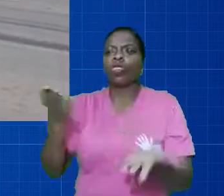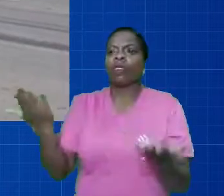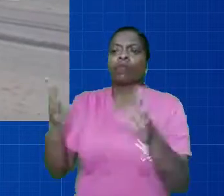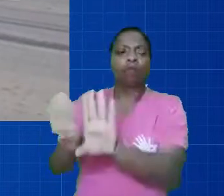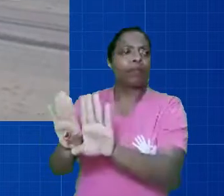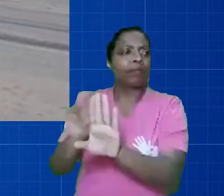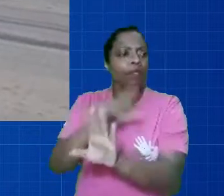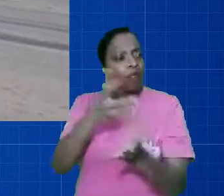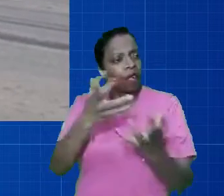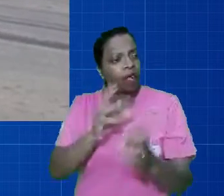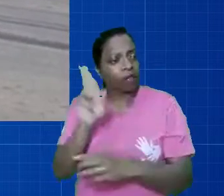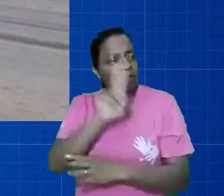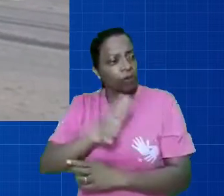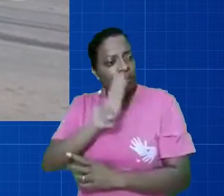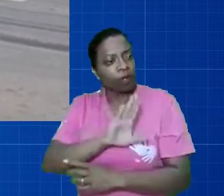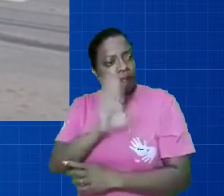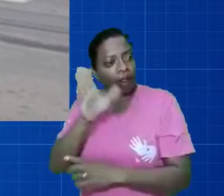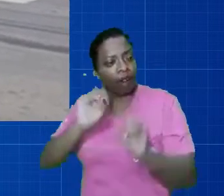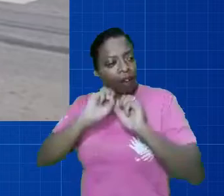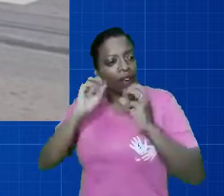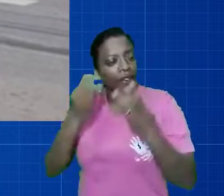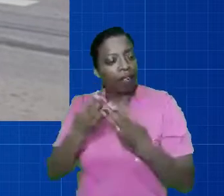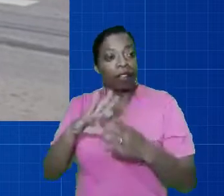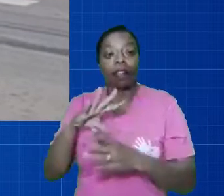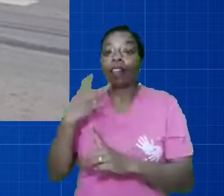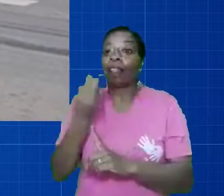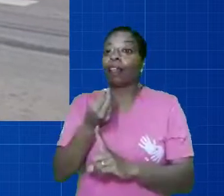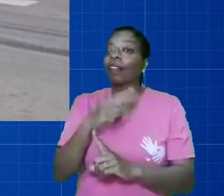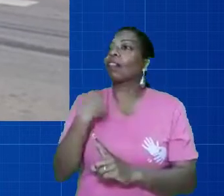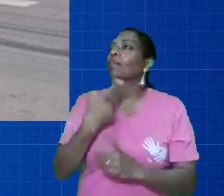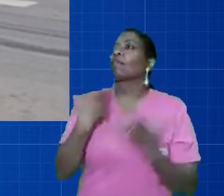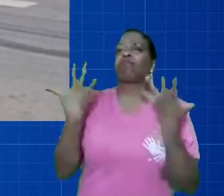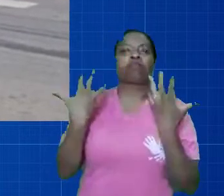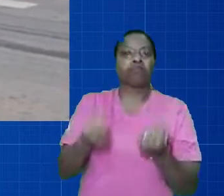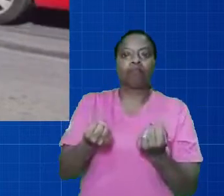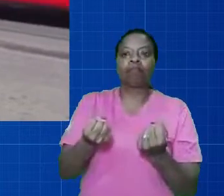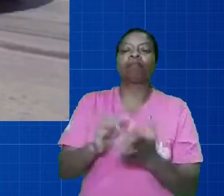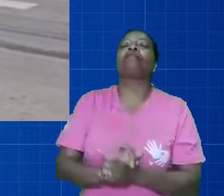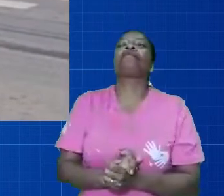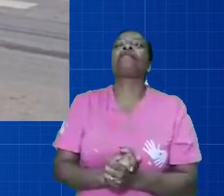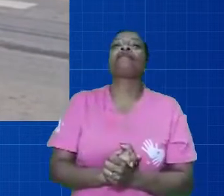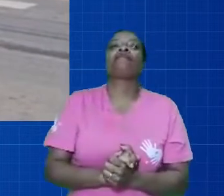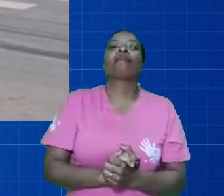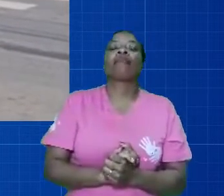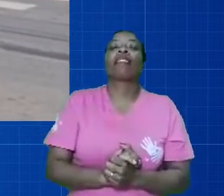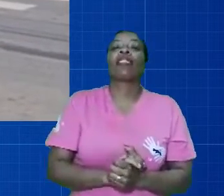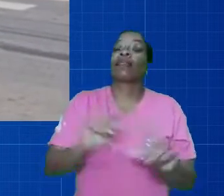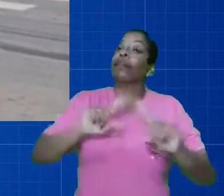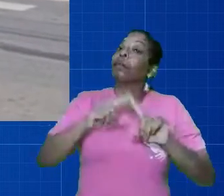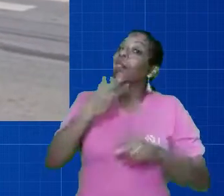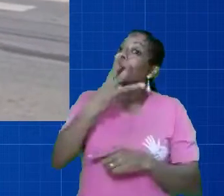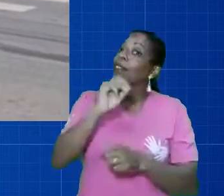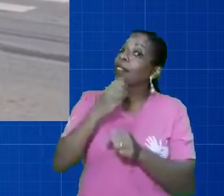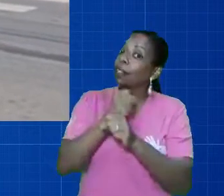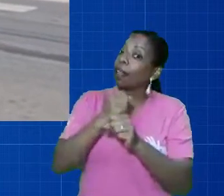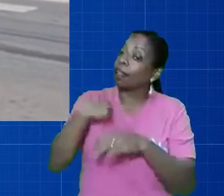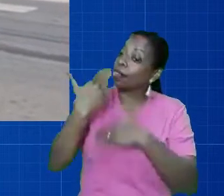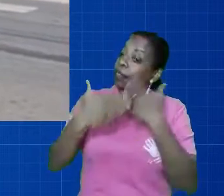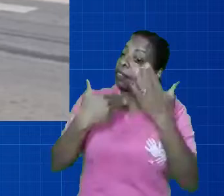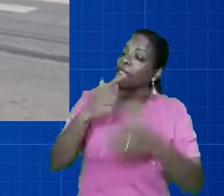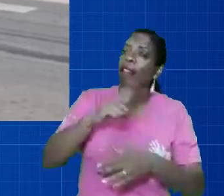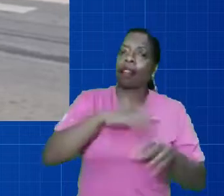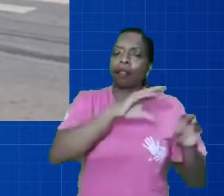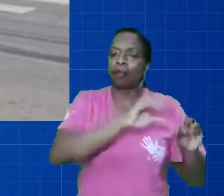funcionasse a oficina aqui. Nesses anos todos, durante esses 30 anos, a oficina de arte mudou para